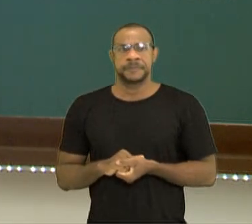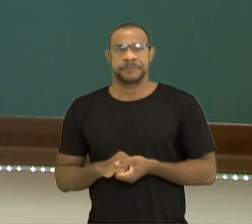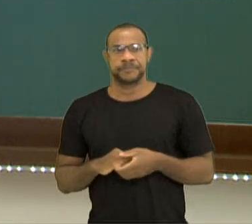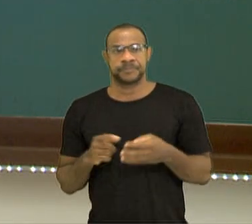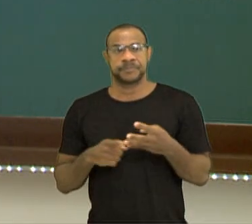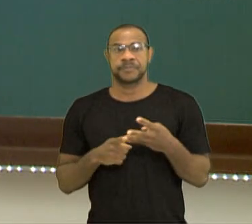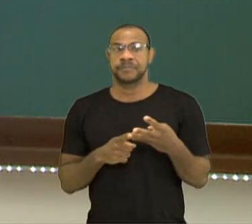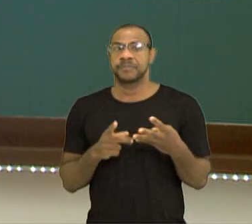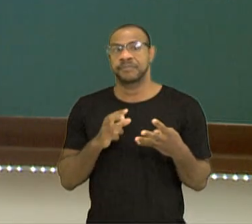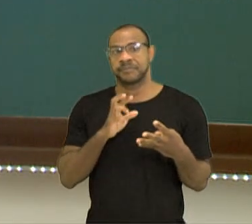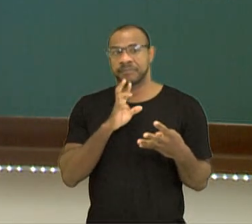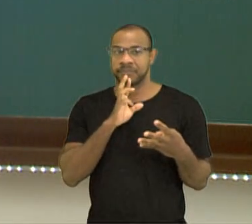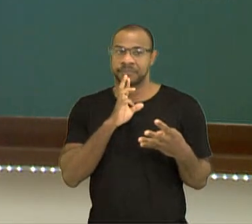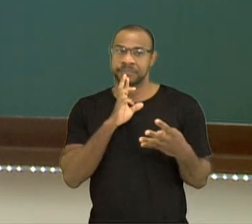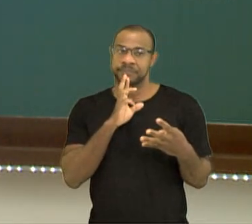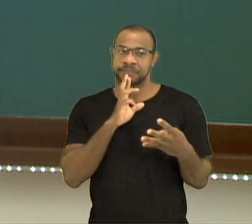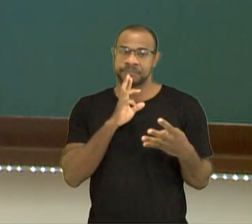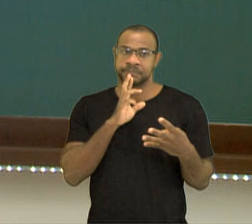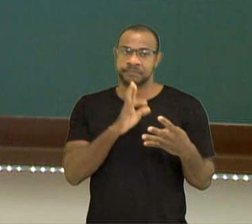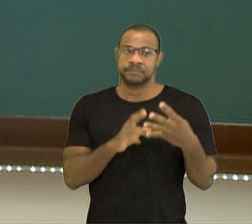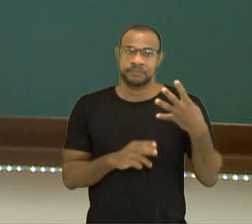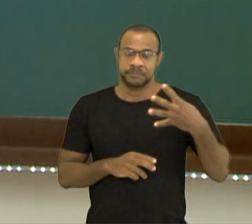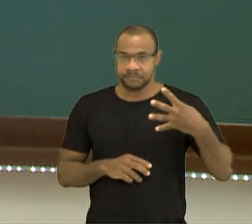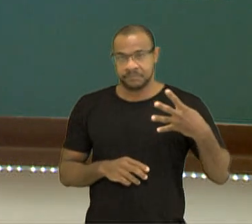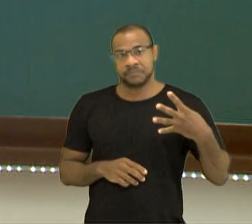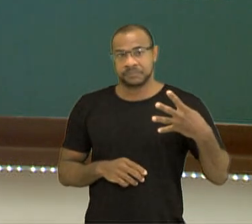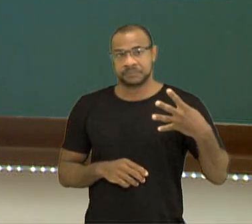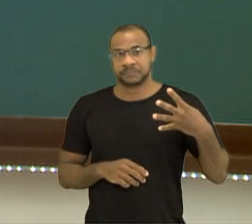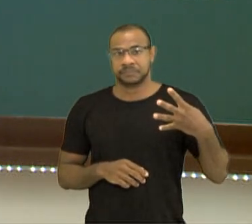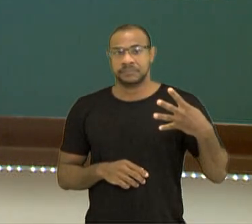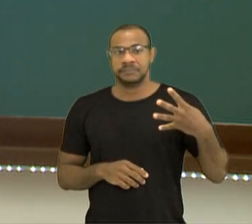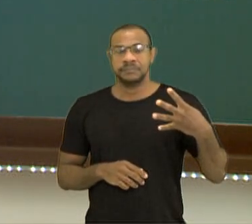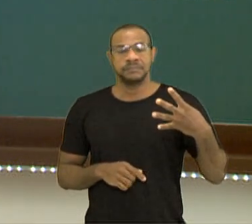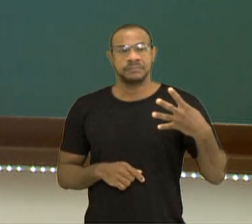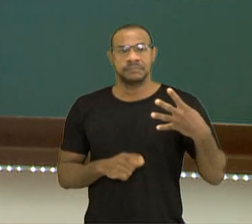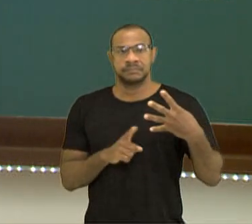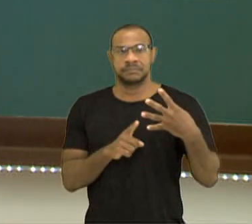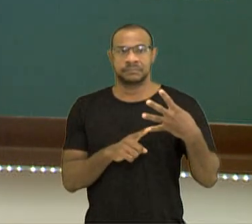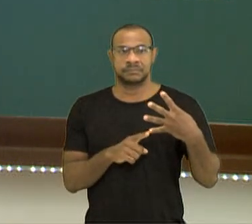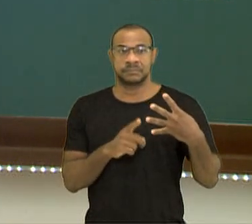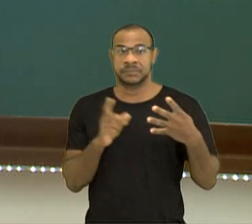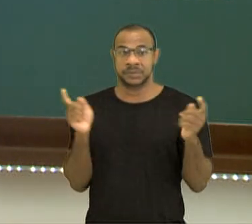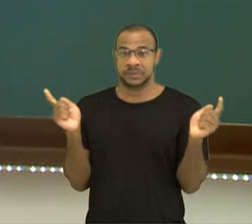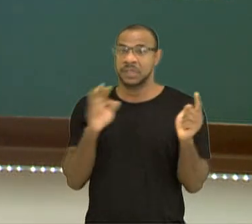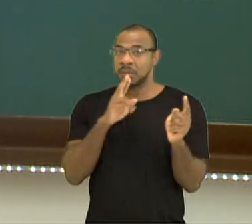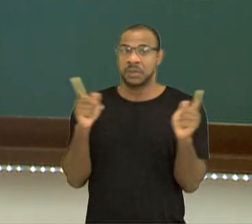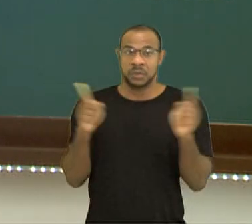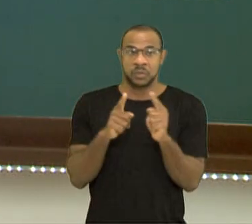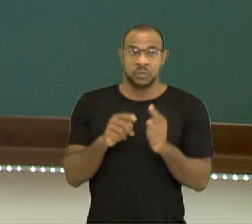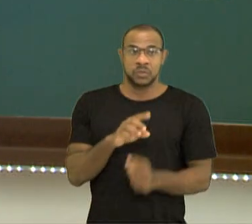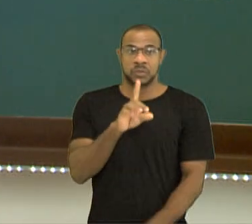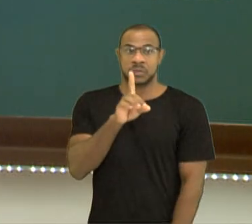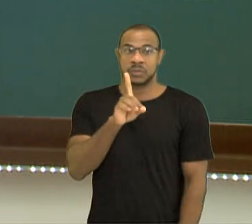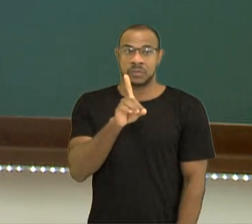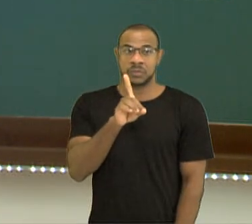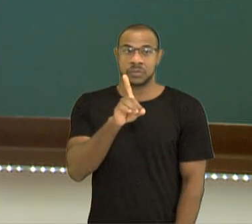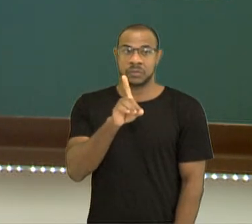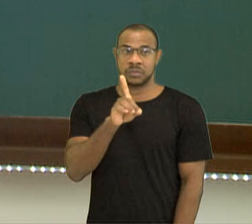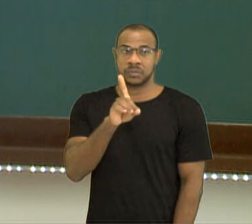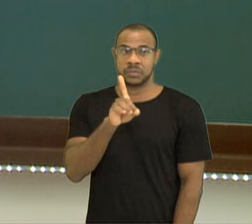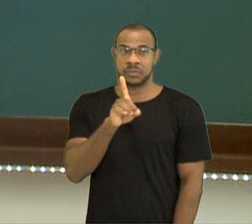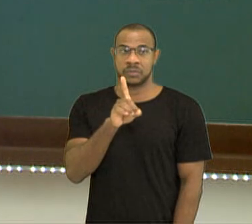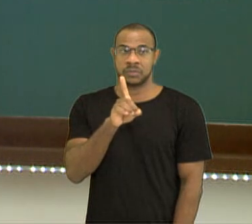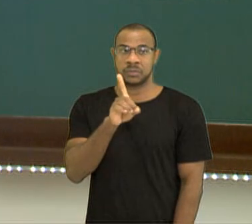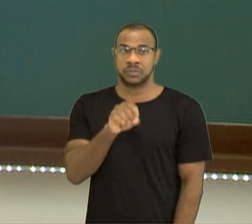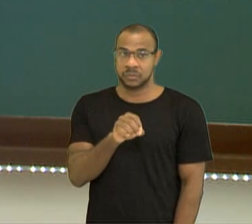a pergunta foi feita com o do, na hora de você dar uma resposta curta, você usa o do e o don't na negativa. Se for para dar